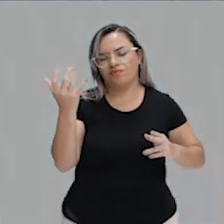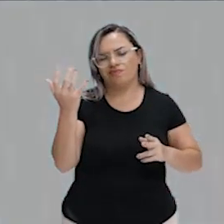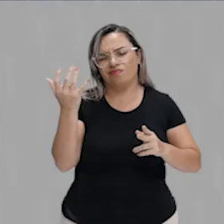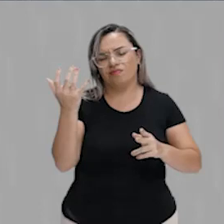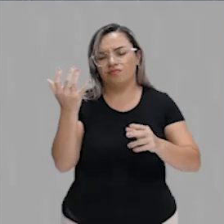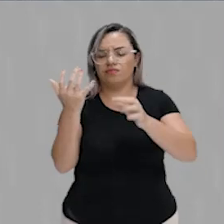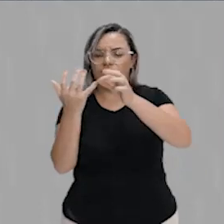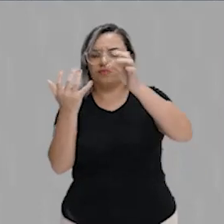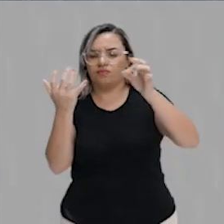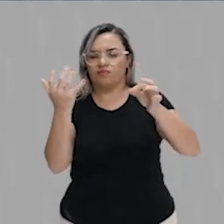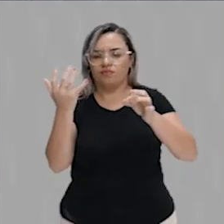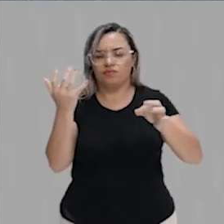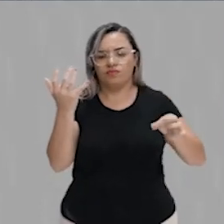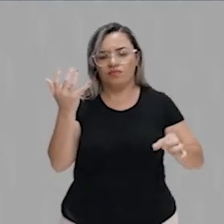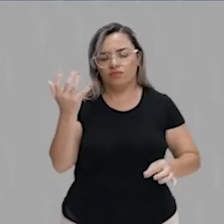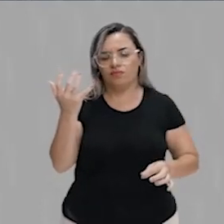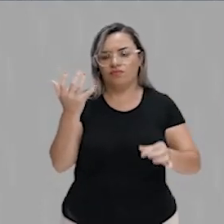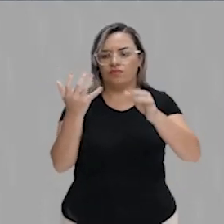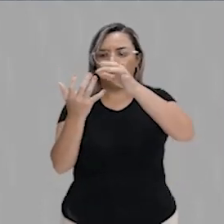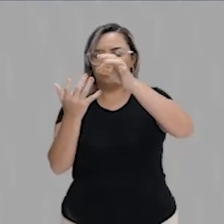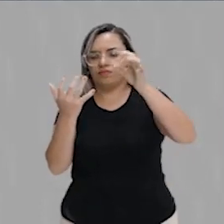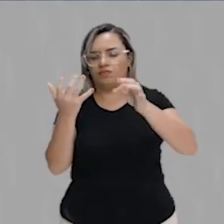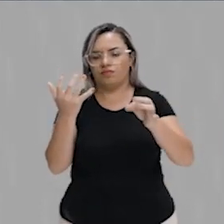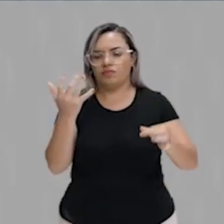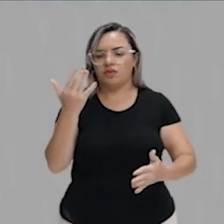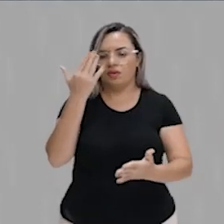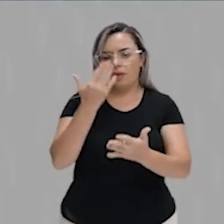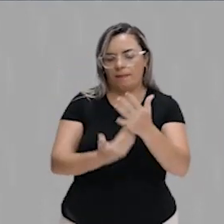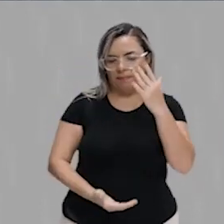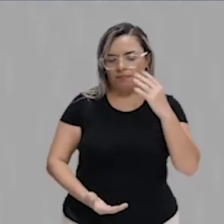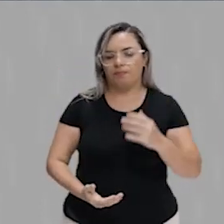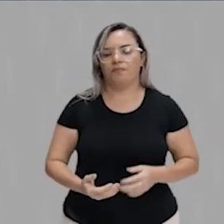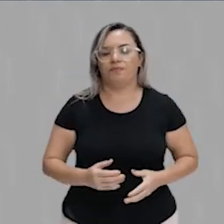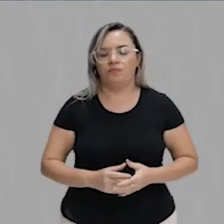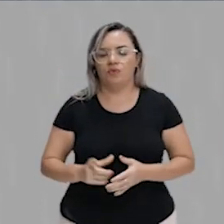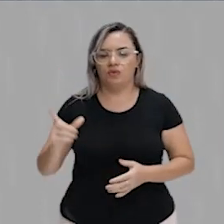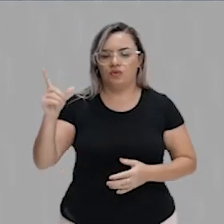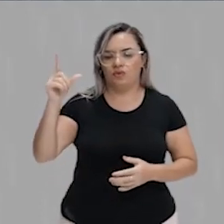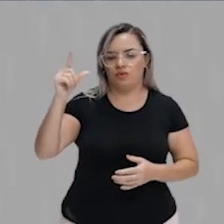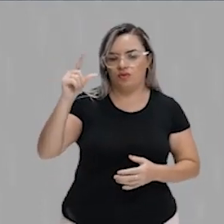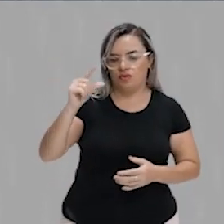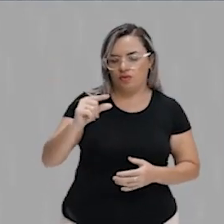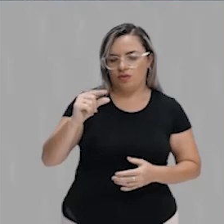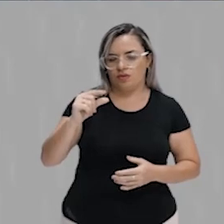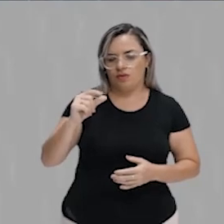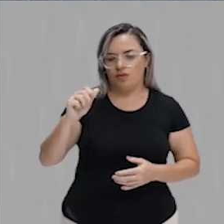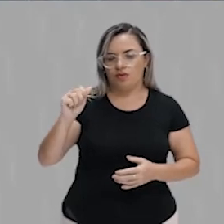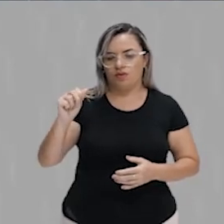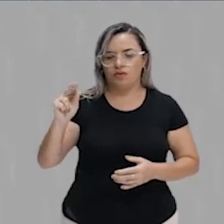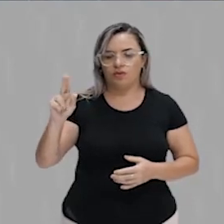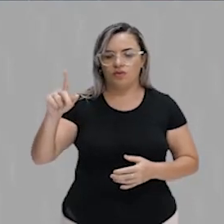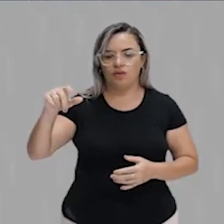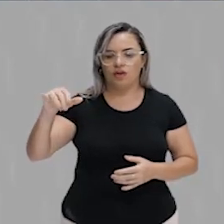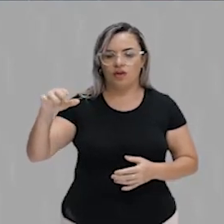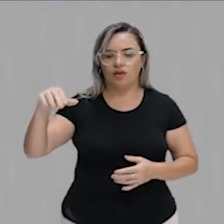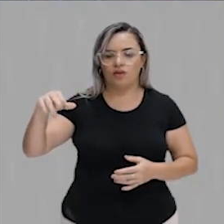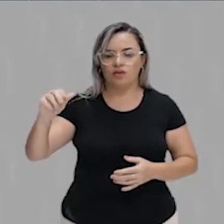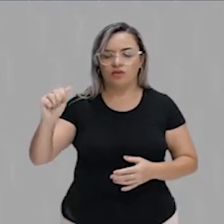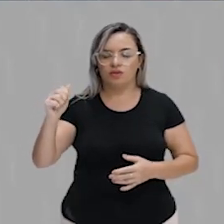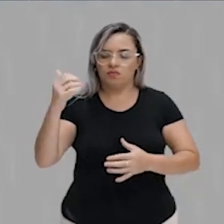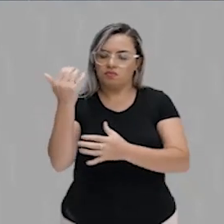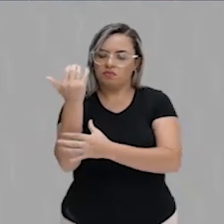planta ela vai perder essa folha. A diminuição no teor de auxina faz com que a folha